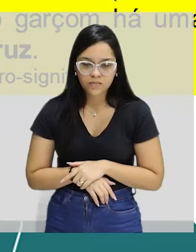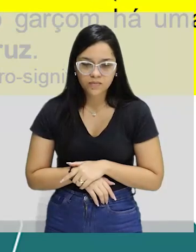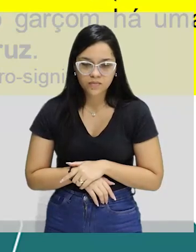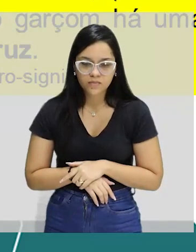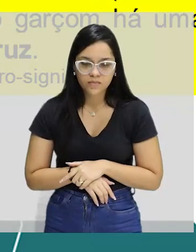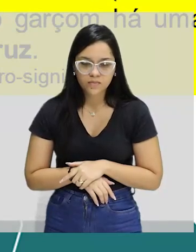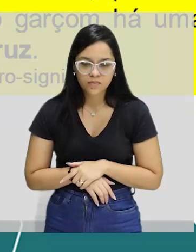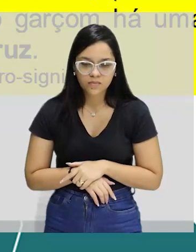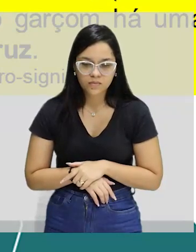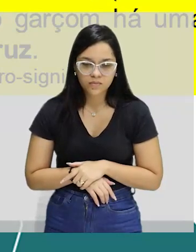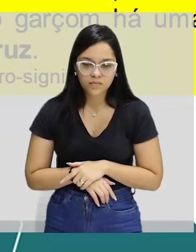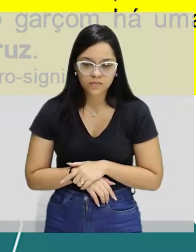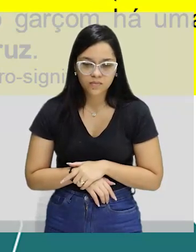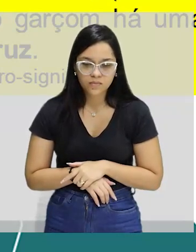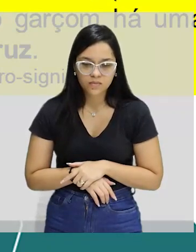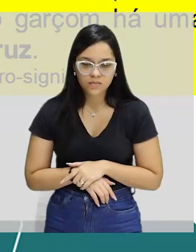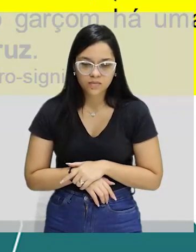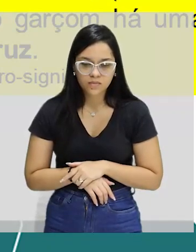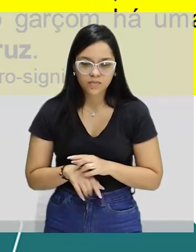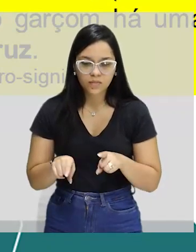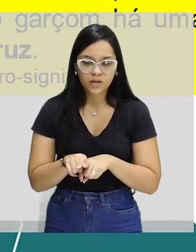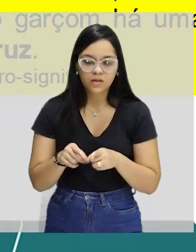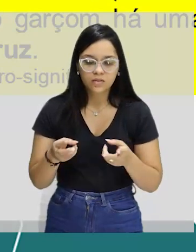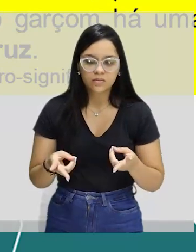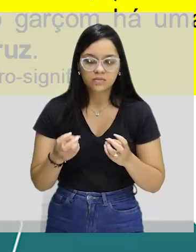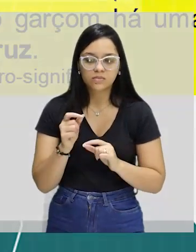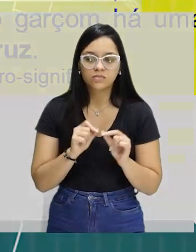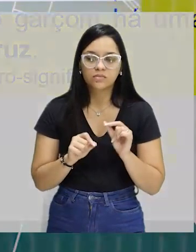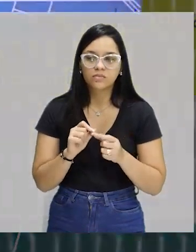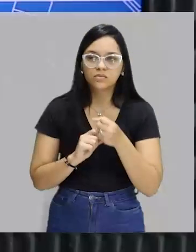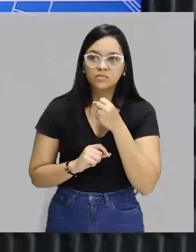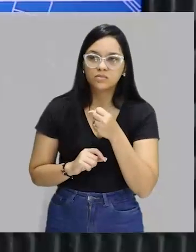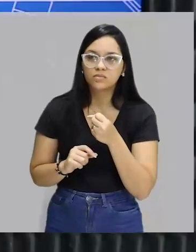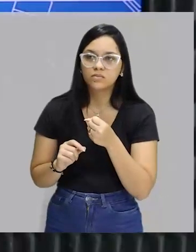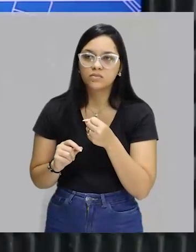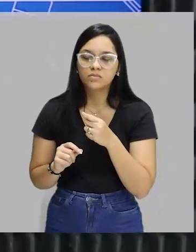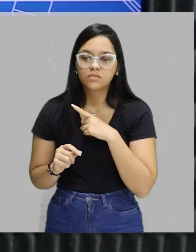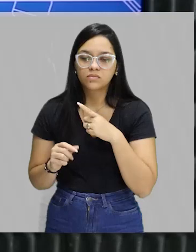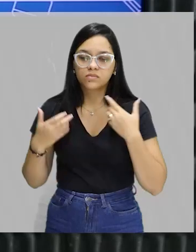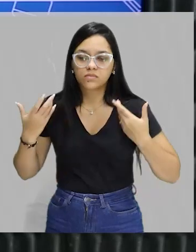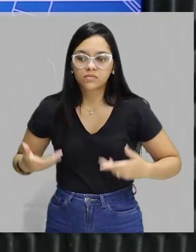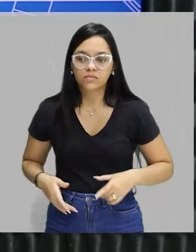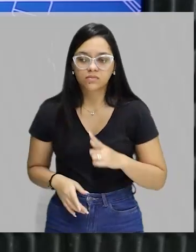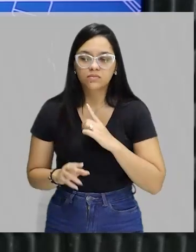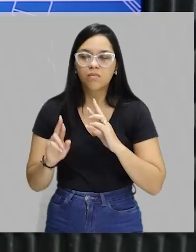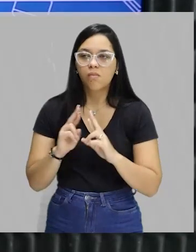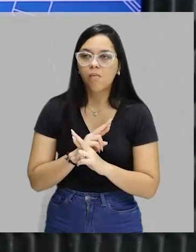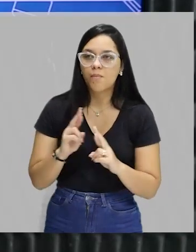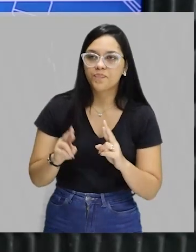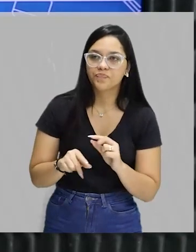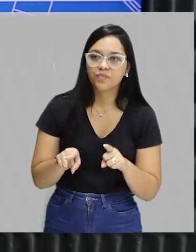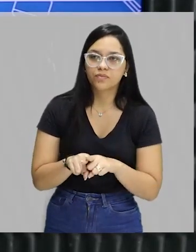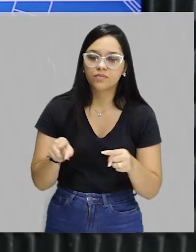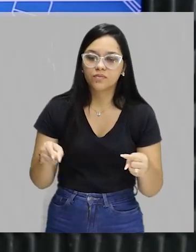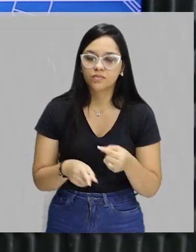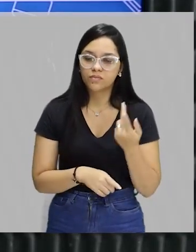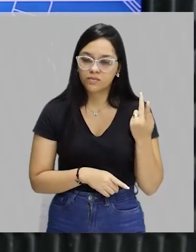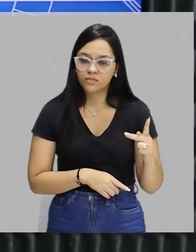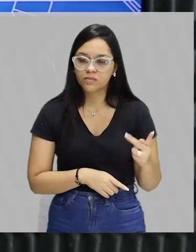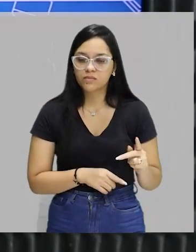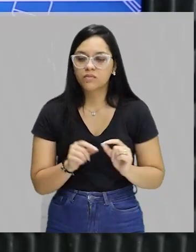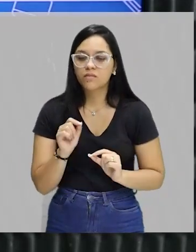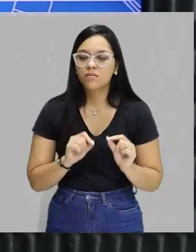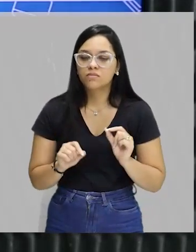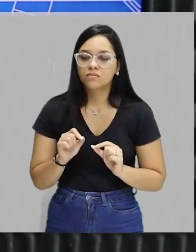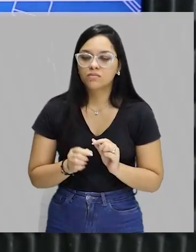chamado Jared Baxter, ele começou a perceber que o garçom aqui no meio usa uma túnica branca e faz uma referência, segundo a visão dele, desse